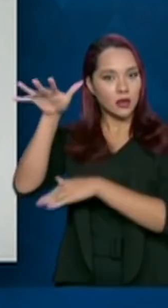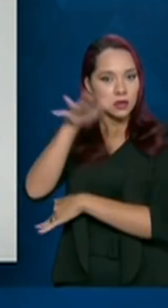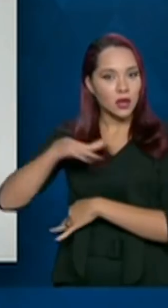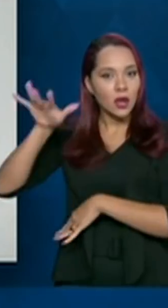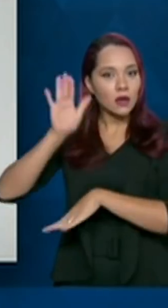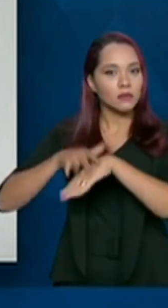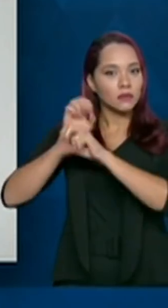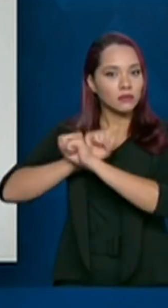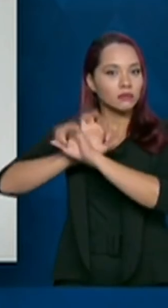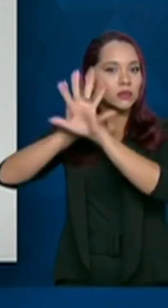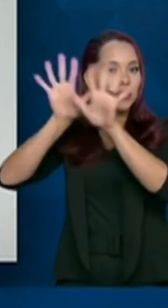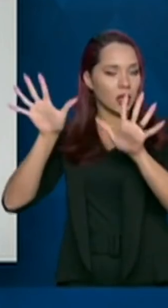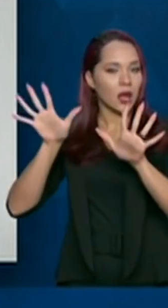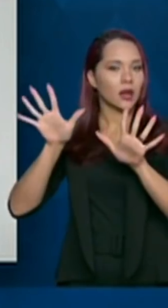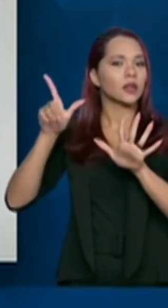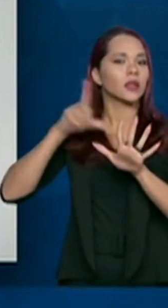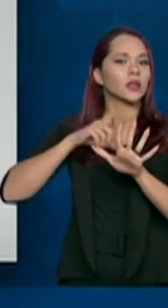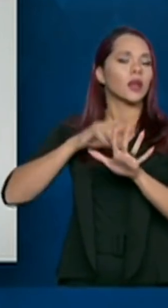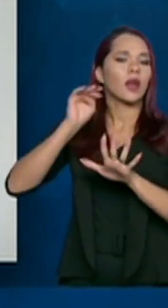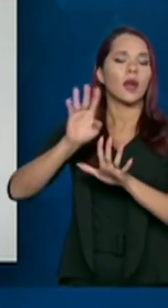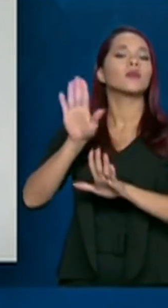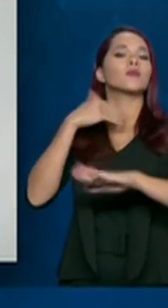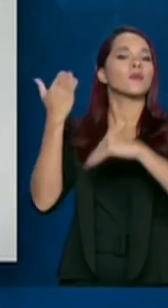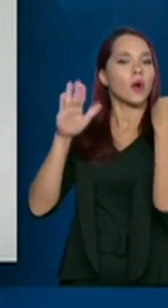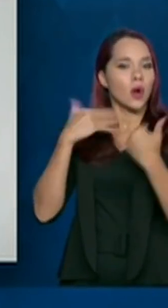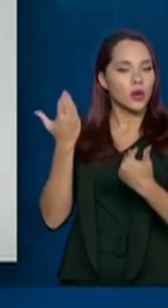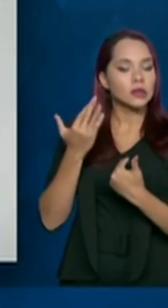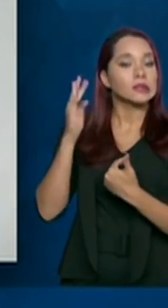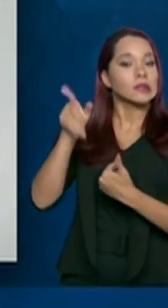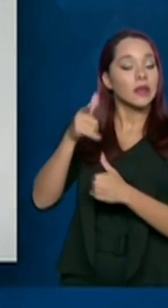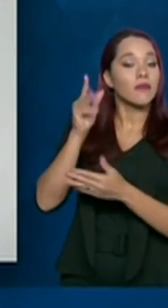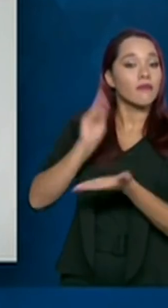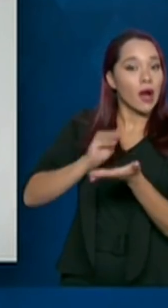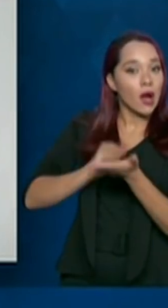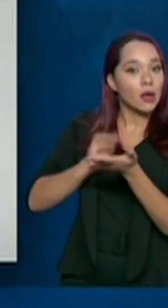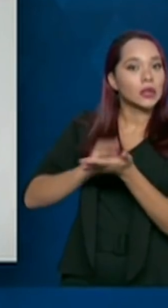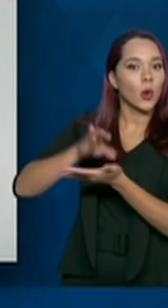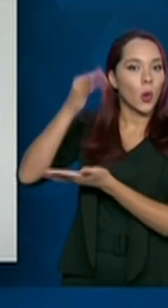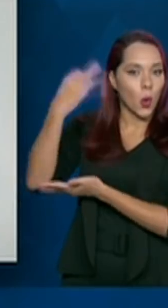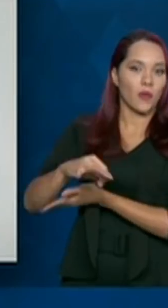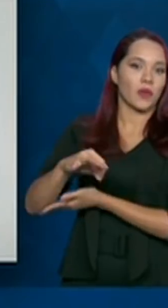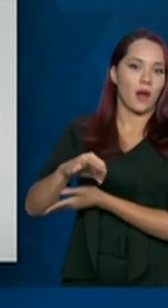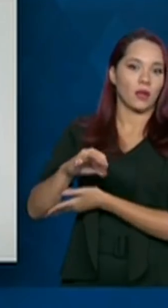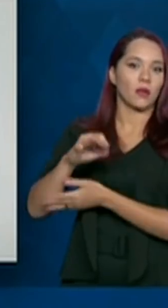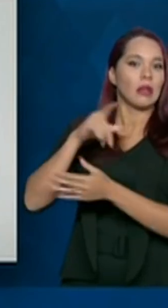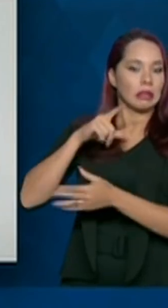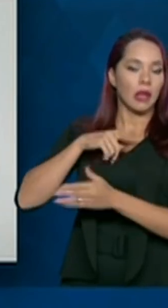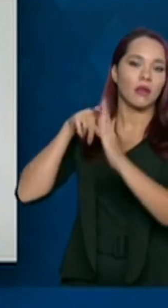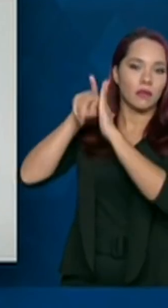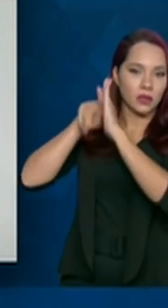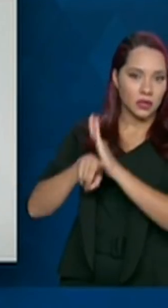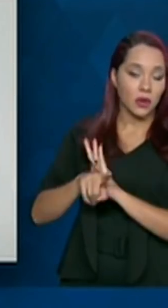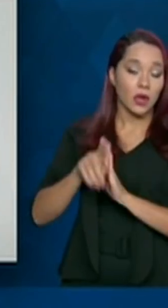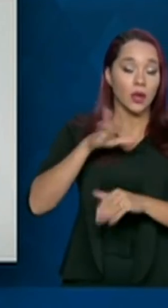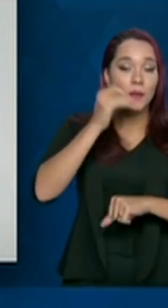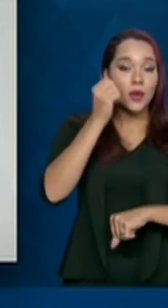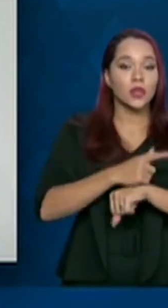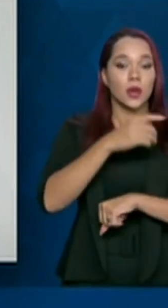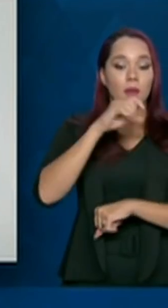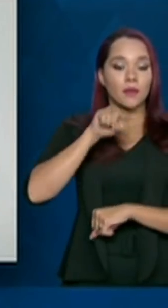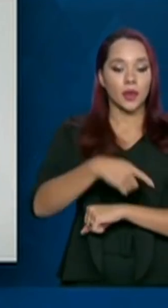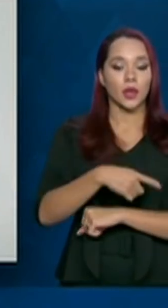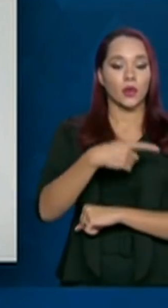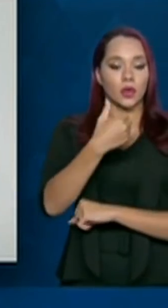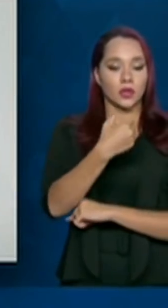clara, são os óbitos que estão em investigação. Então, hoje até meio-dia, nós tínhamos